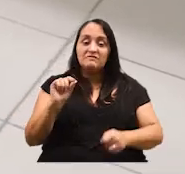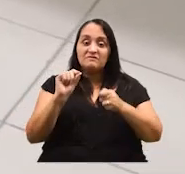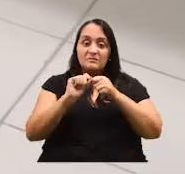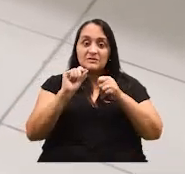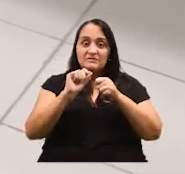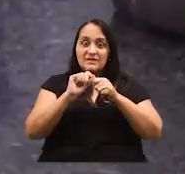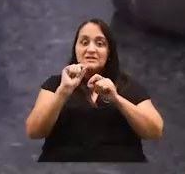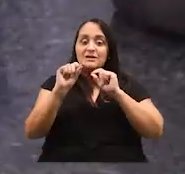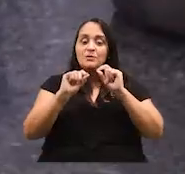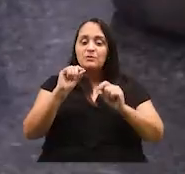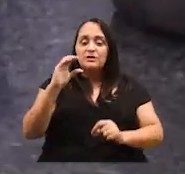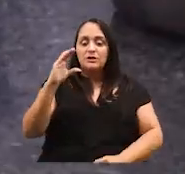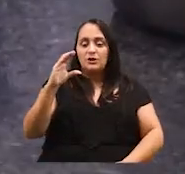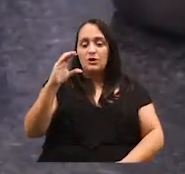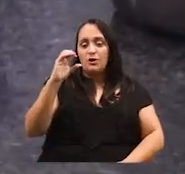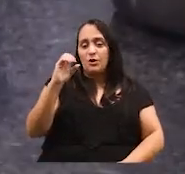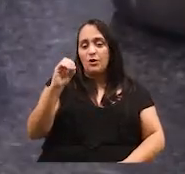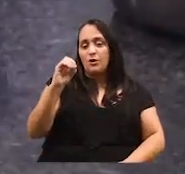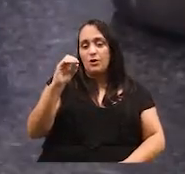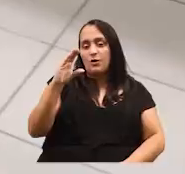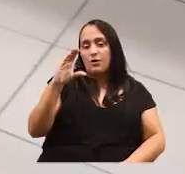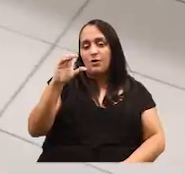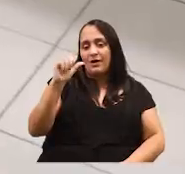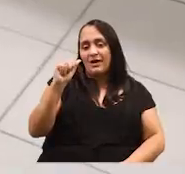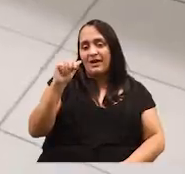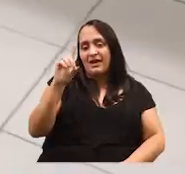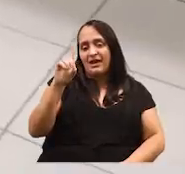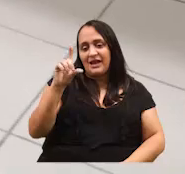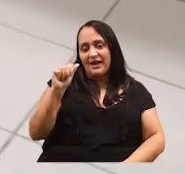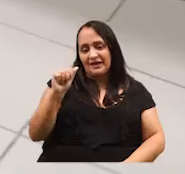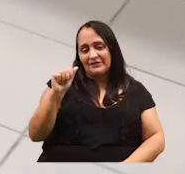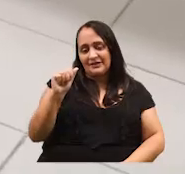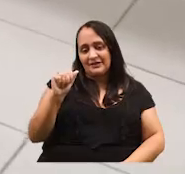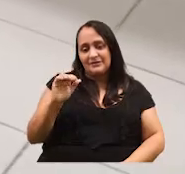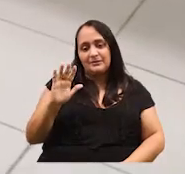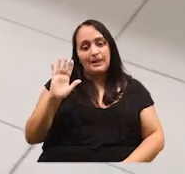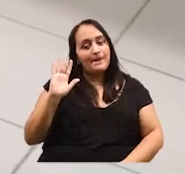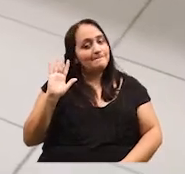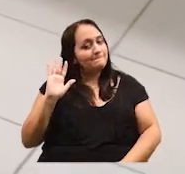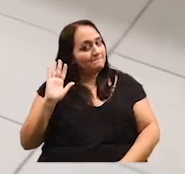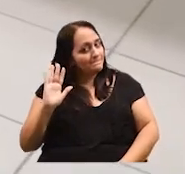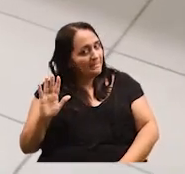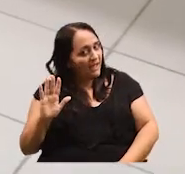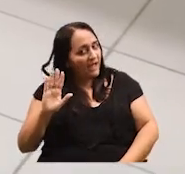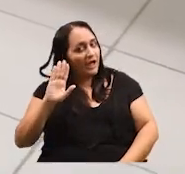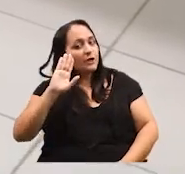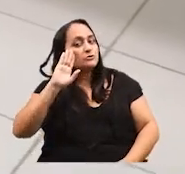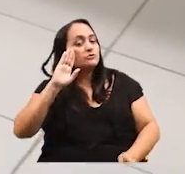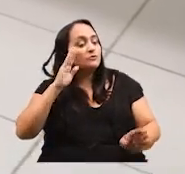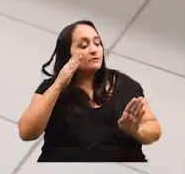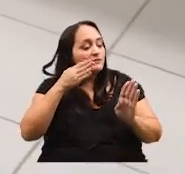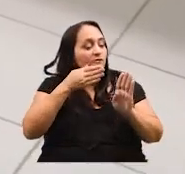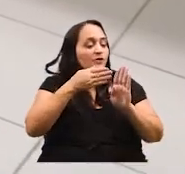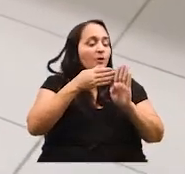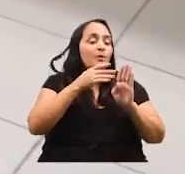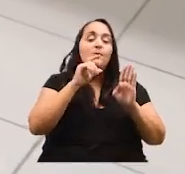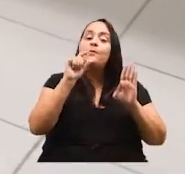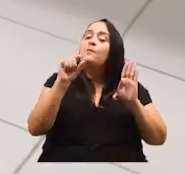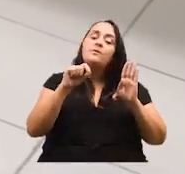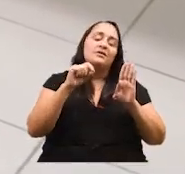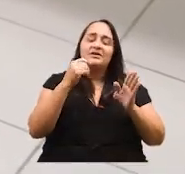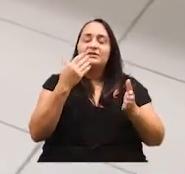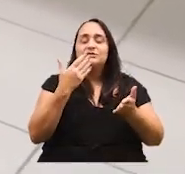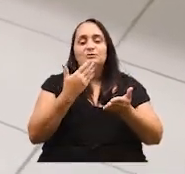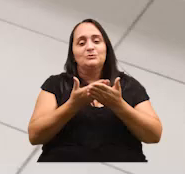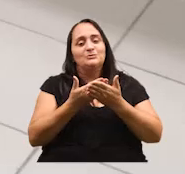gosta de cocada aí? Eu. Pronto. Só que a gente não pode perder o foco, que a gente está estudando língua portuguesa, não é isso? Então,